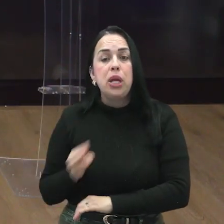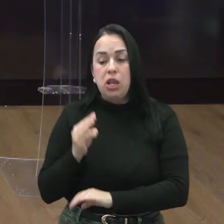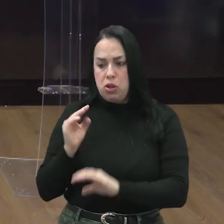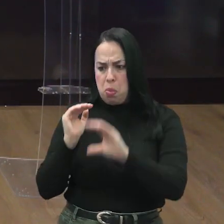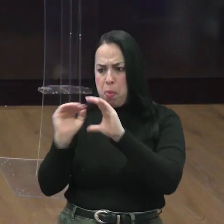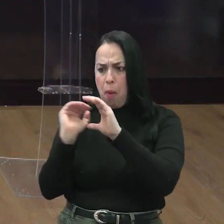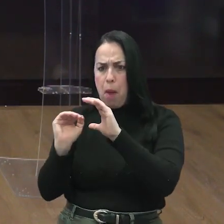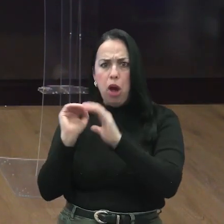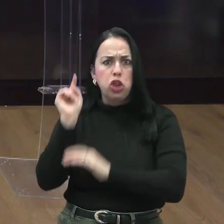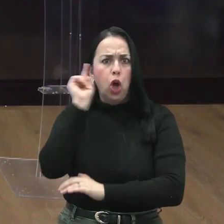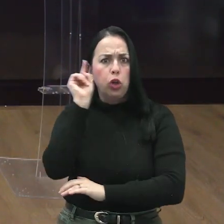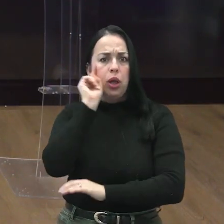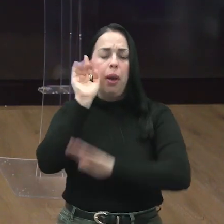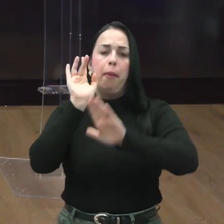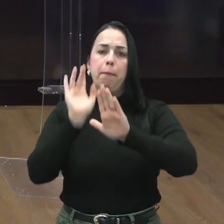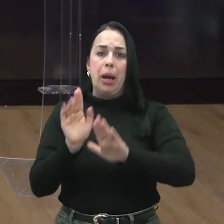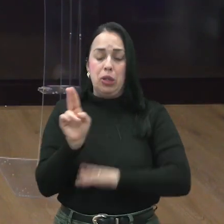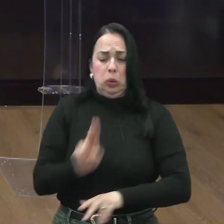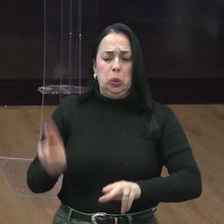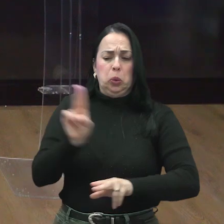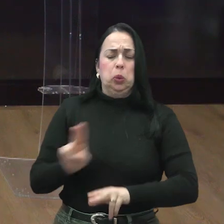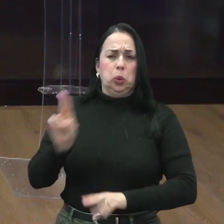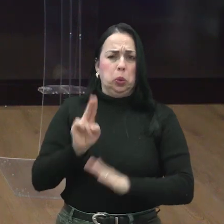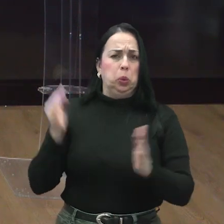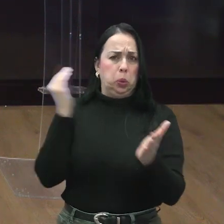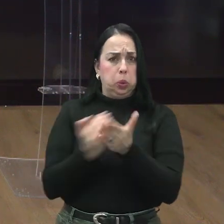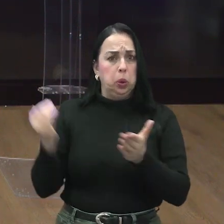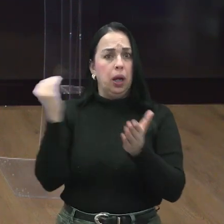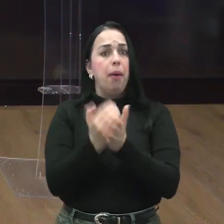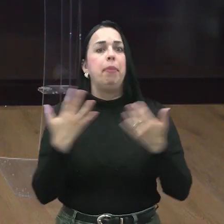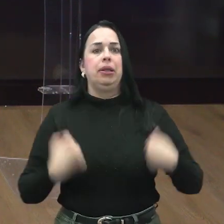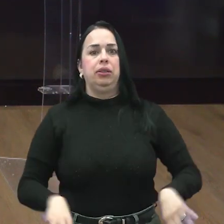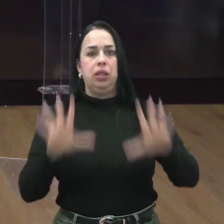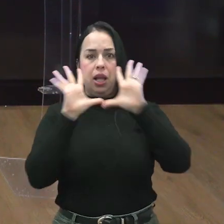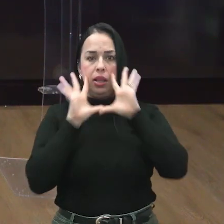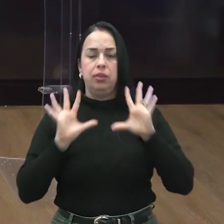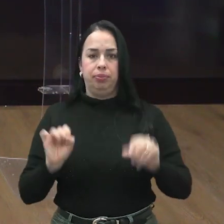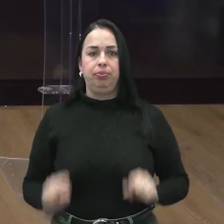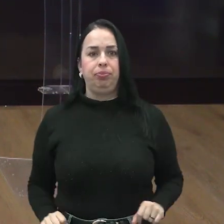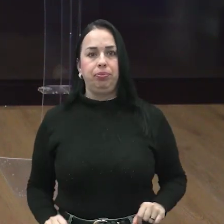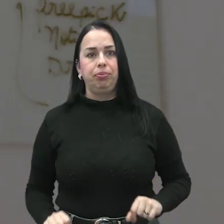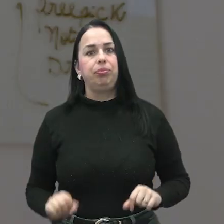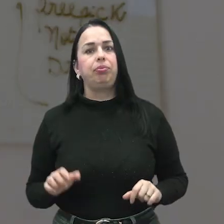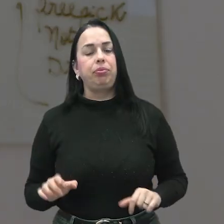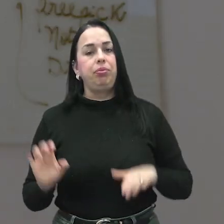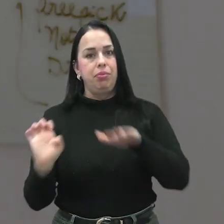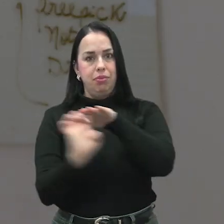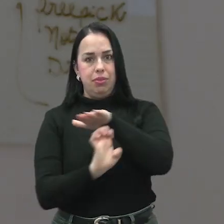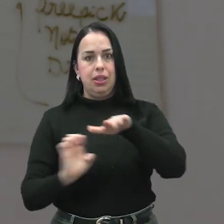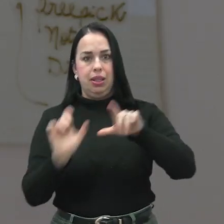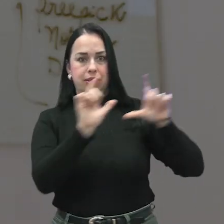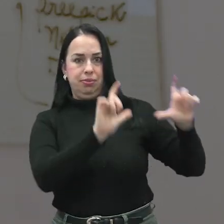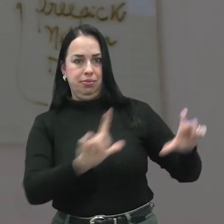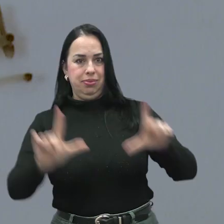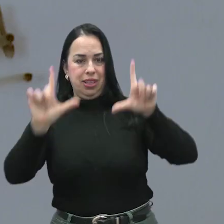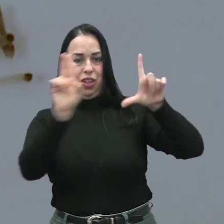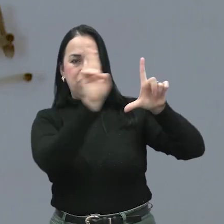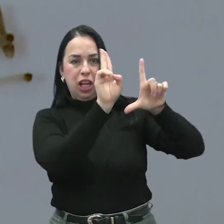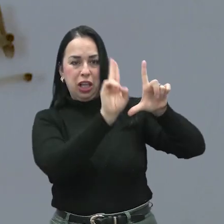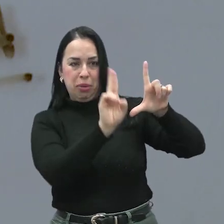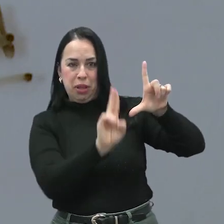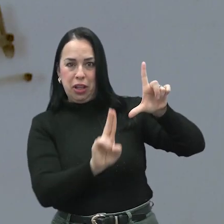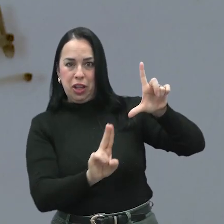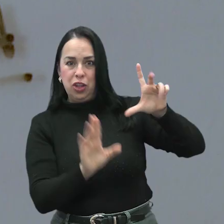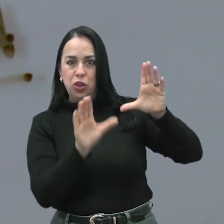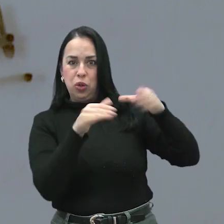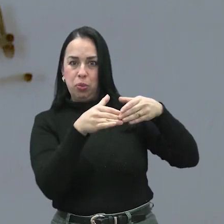mensagens enviadas todos os dias. Mas esse uso excessivo requer muitos cuidados. No quadro desta agência, a